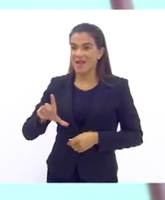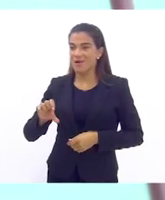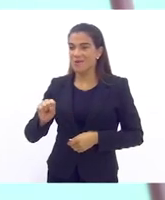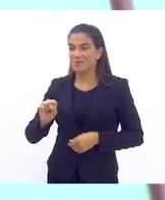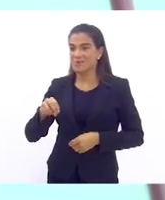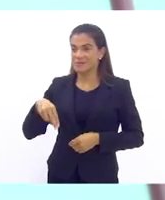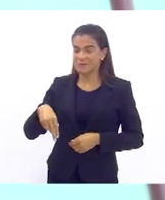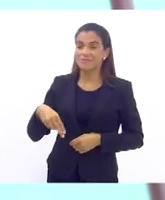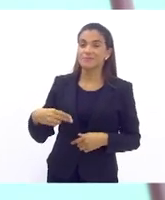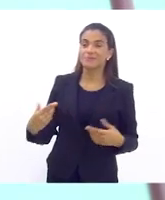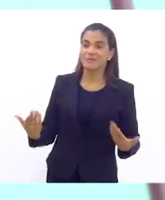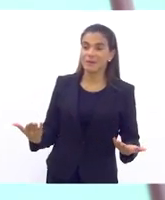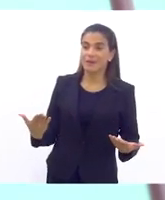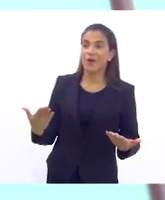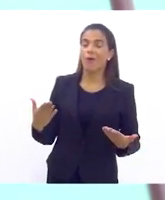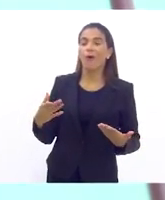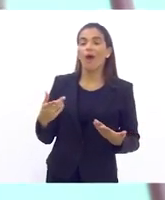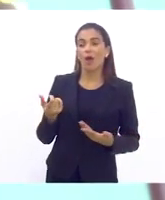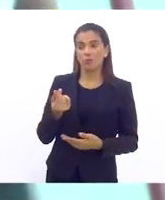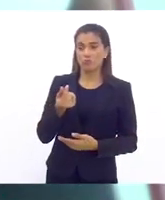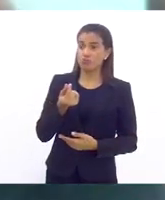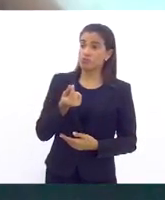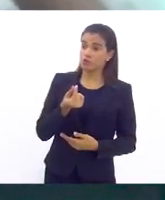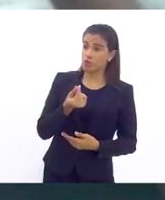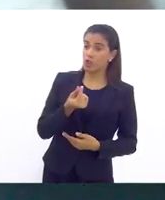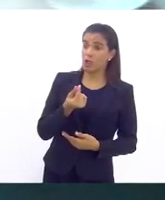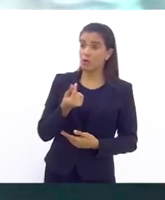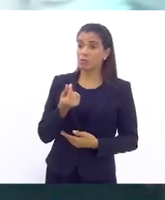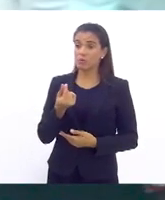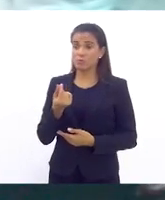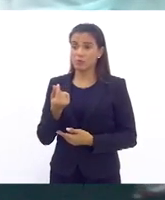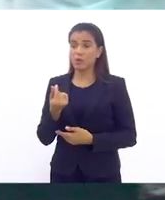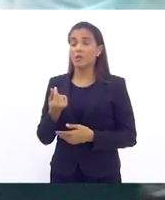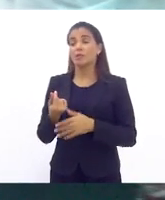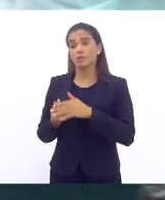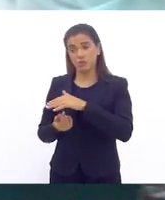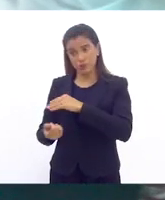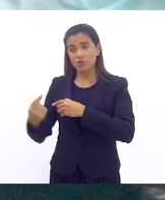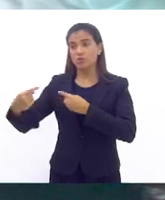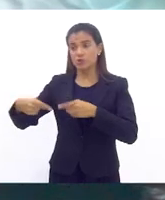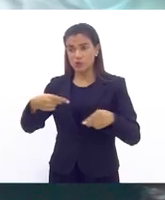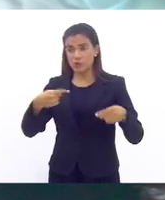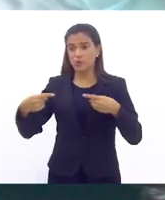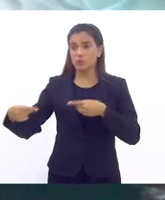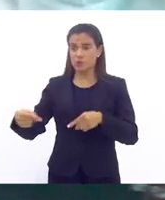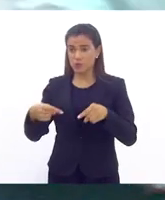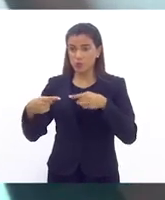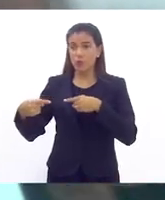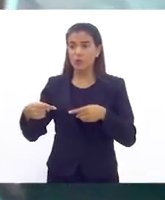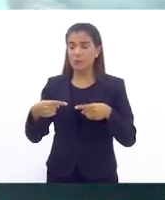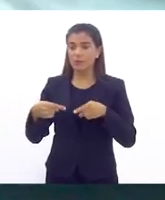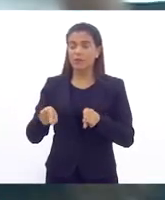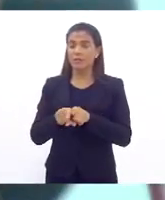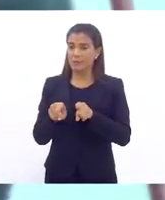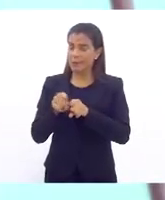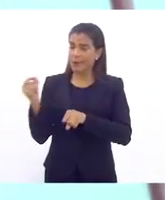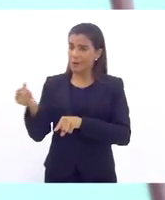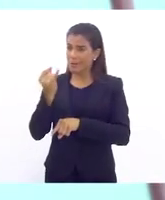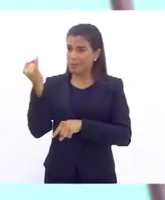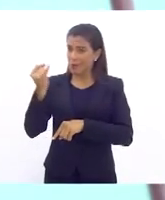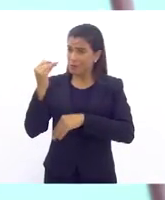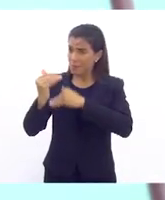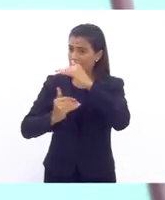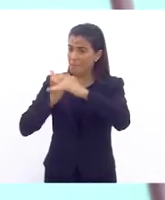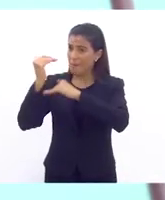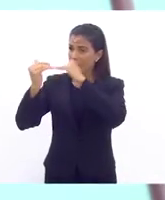então assim é um fundo que ele discutido é uma câmera que discute para esses recursos e ele é fundamental para o avanço da